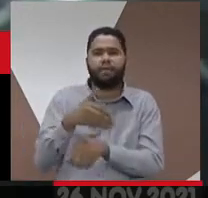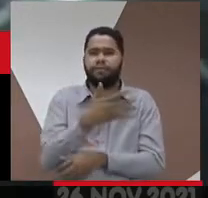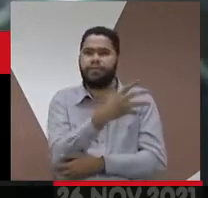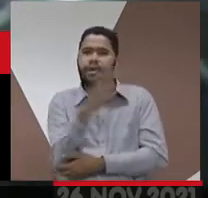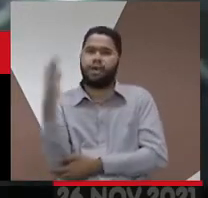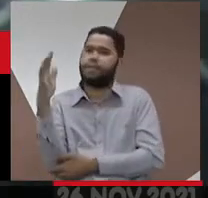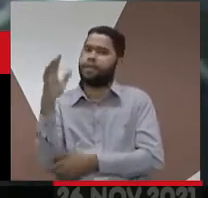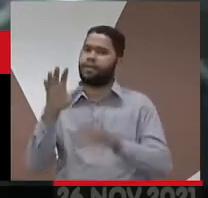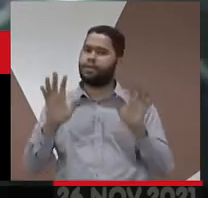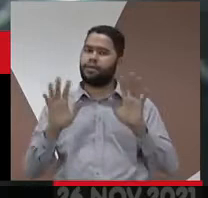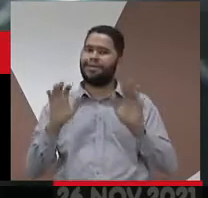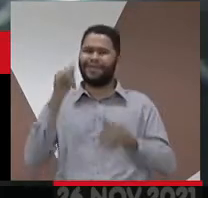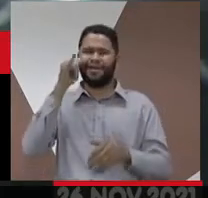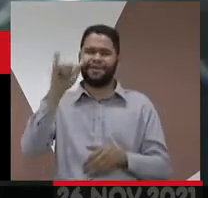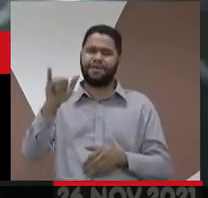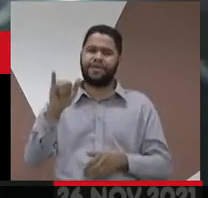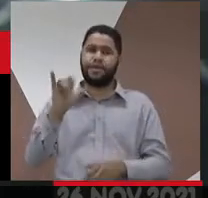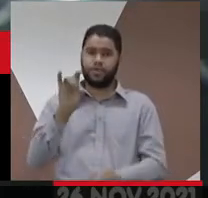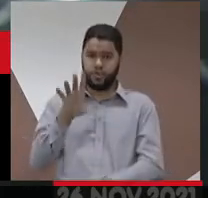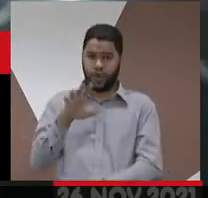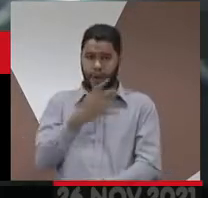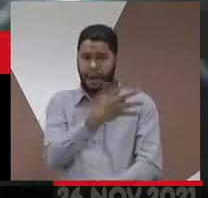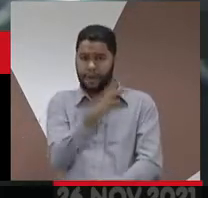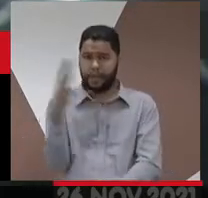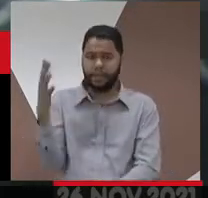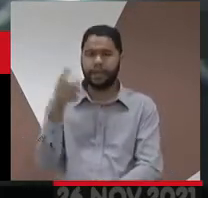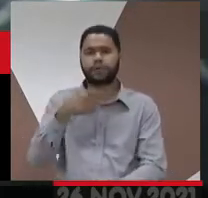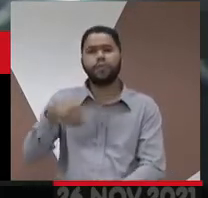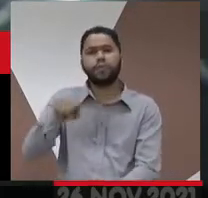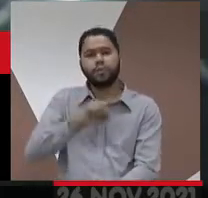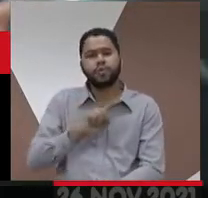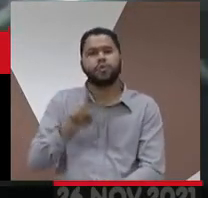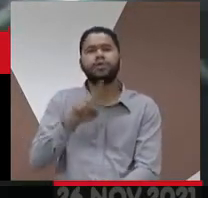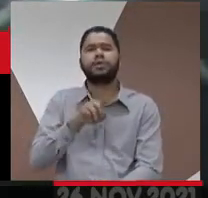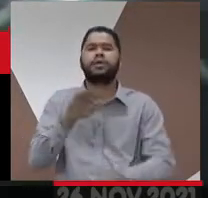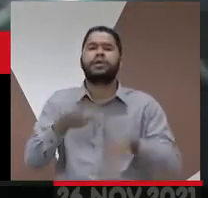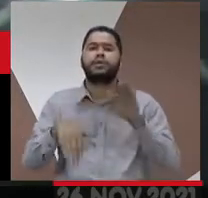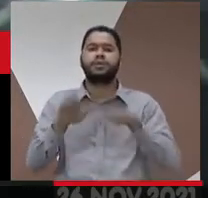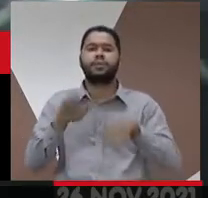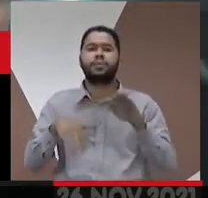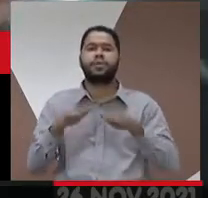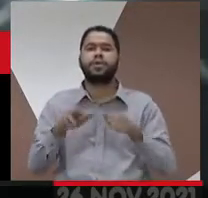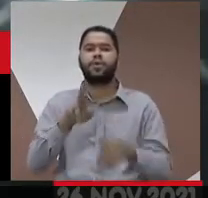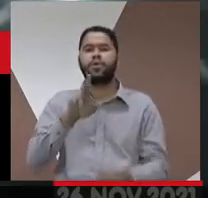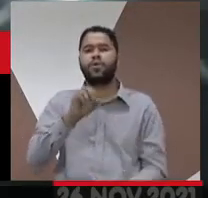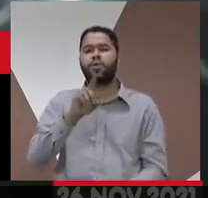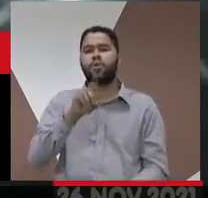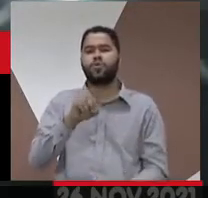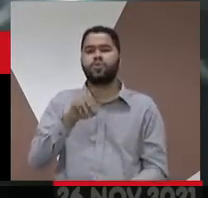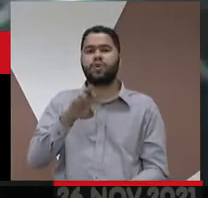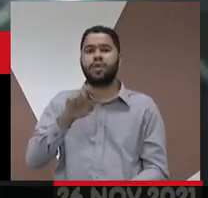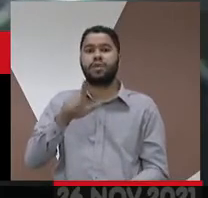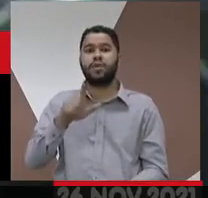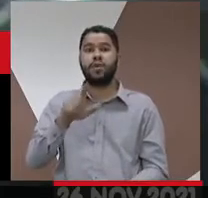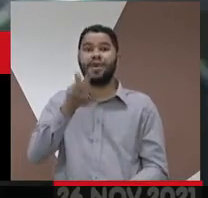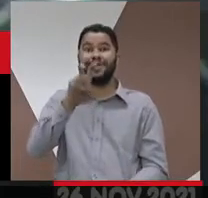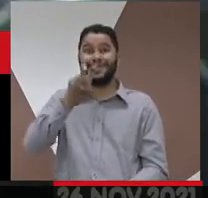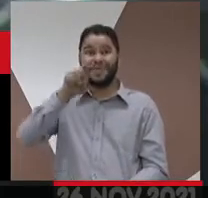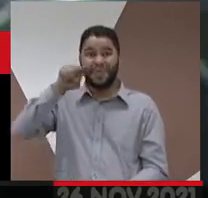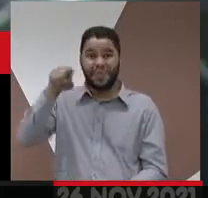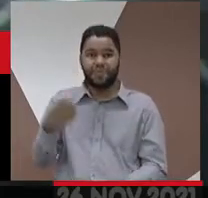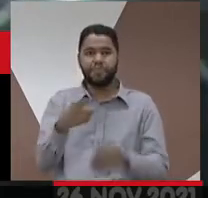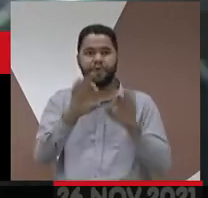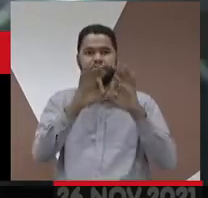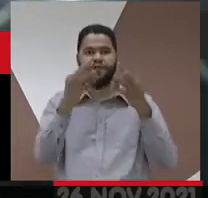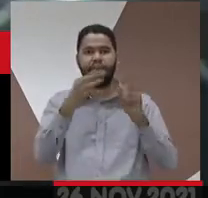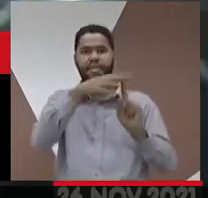ambientais. Não só ambientais. Aonde você, às vezes, passa um rodoanel, que você tira 5 mil famílias de dentro das